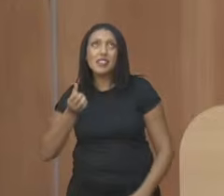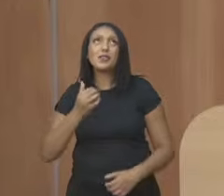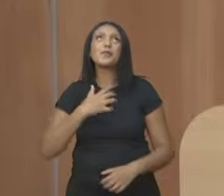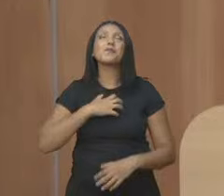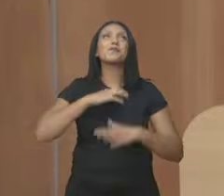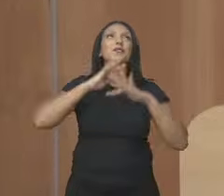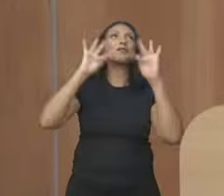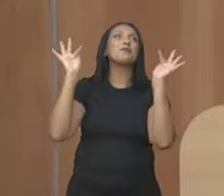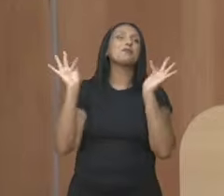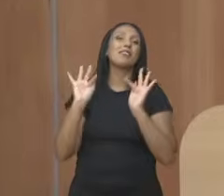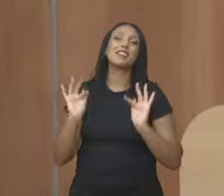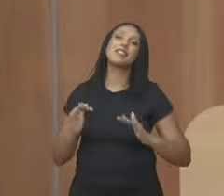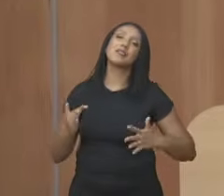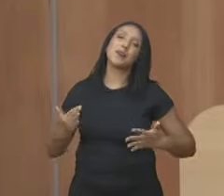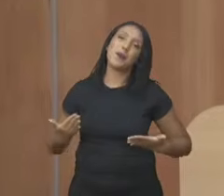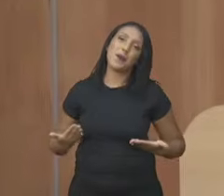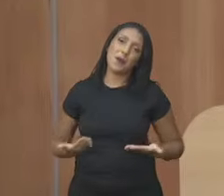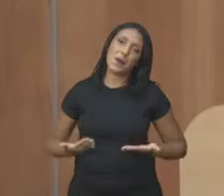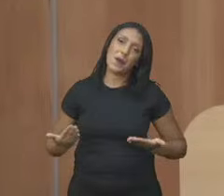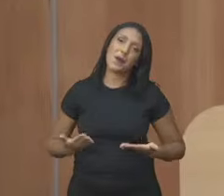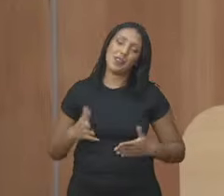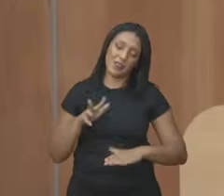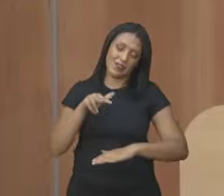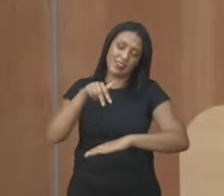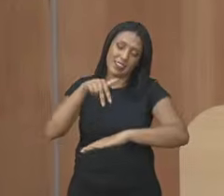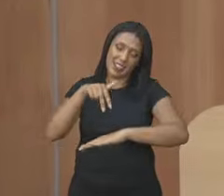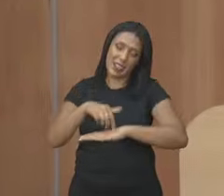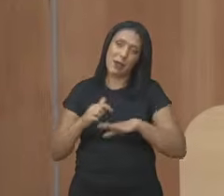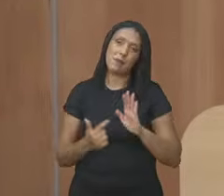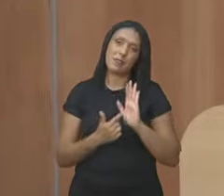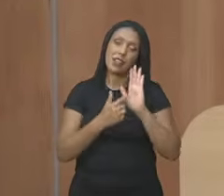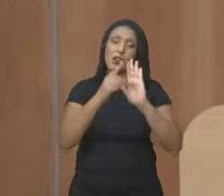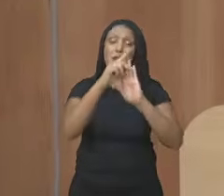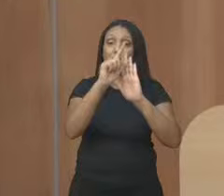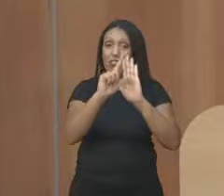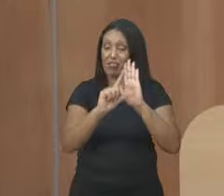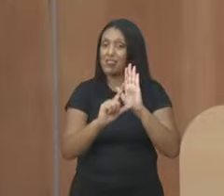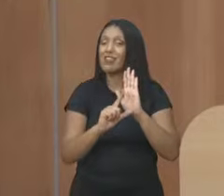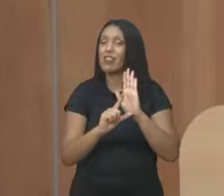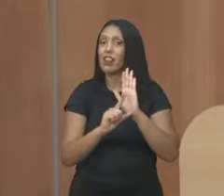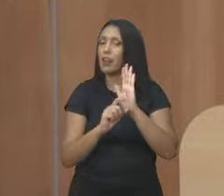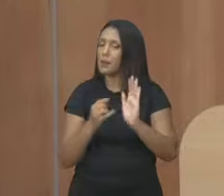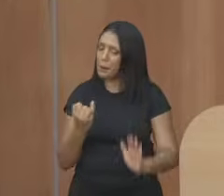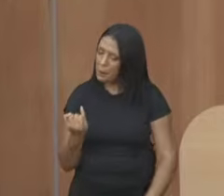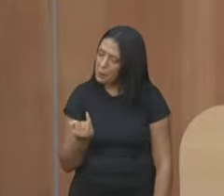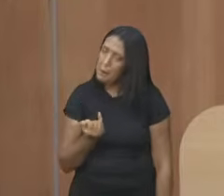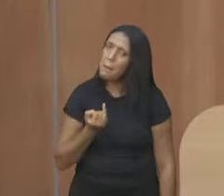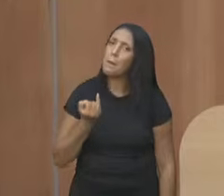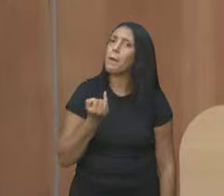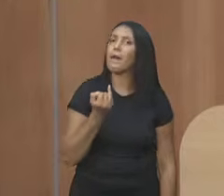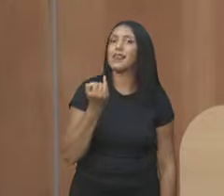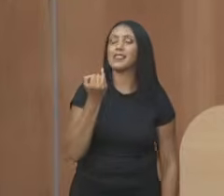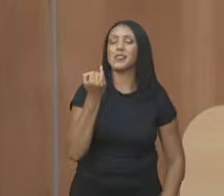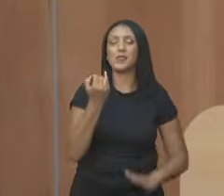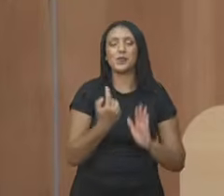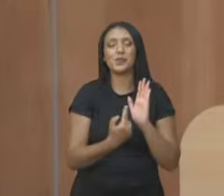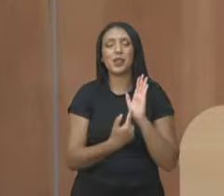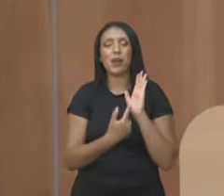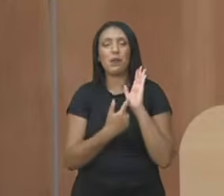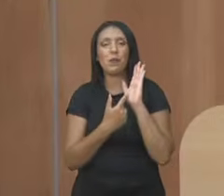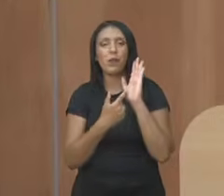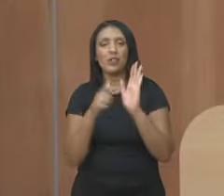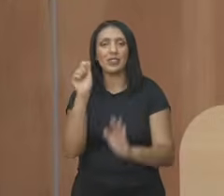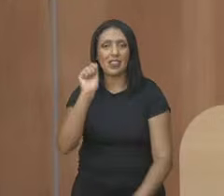projeto nessa casa de tal envergadura, um projeto muito importante que declara de utilidade pública